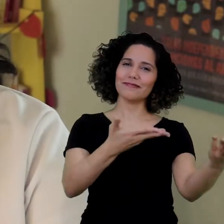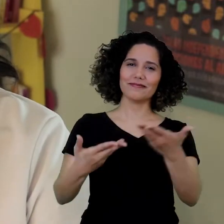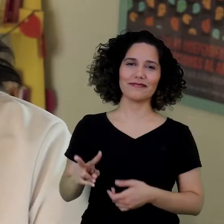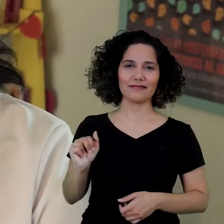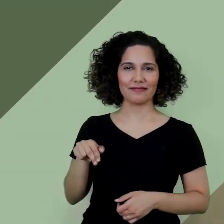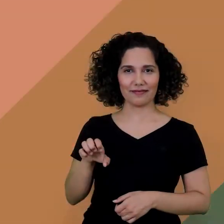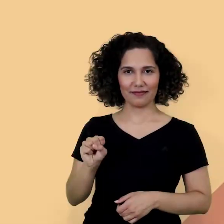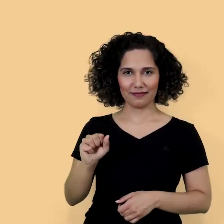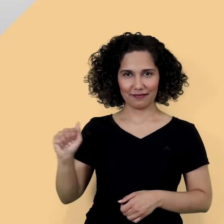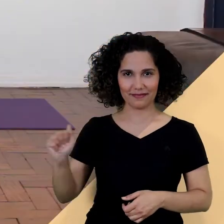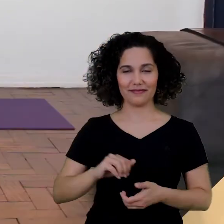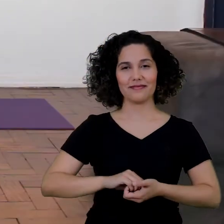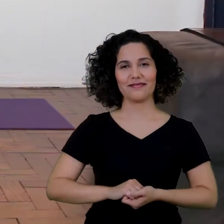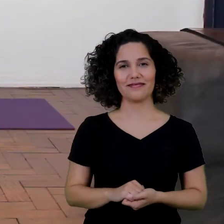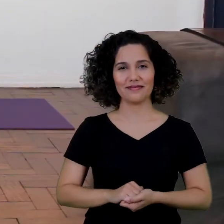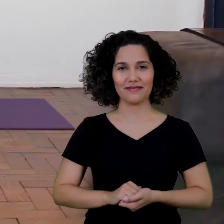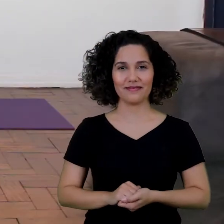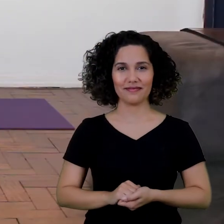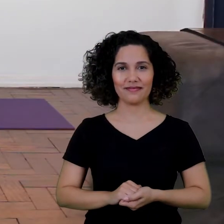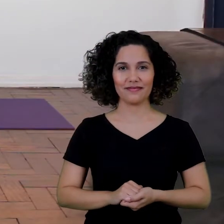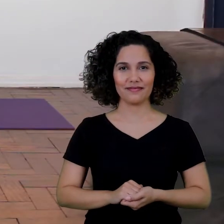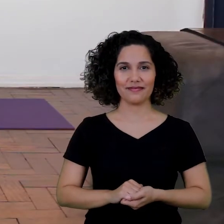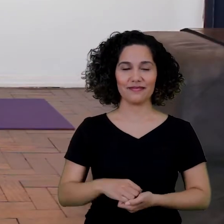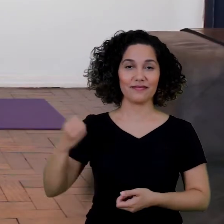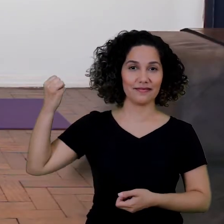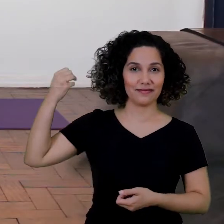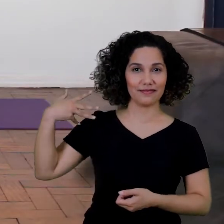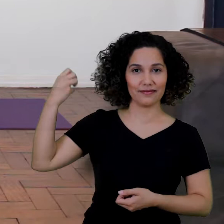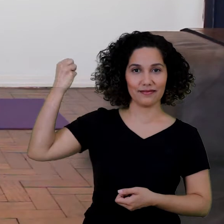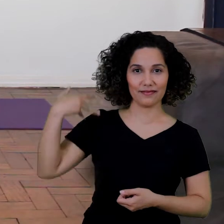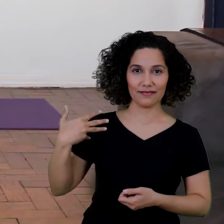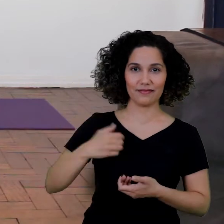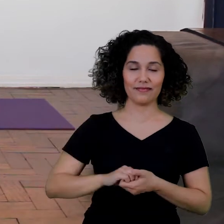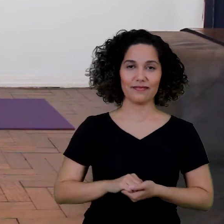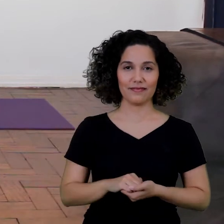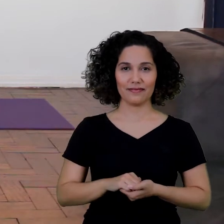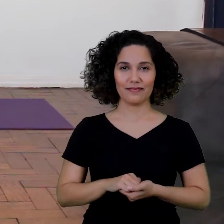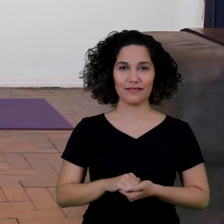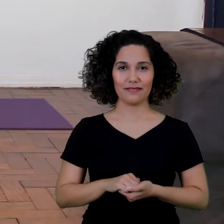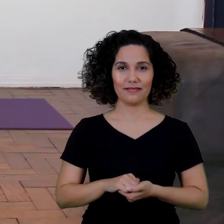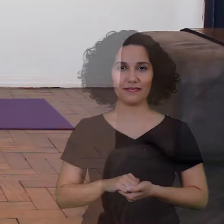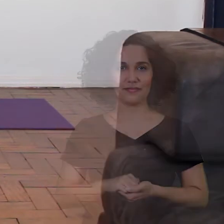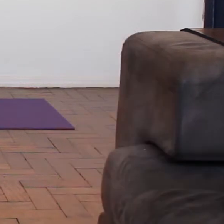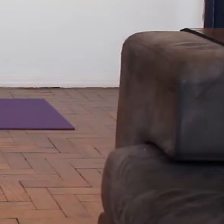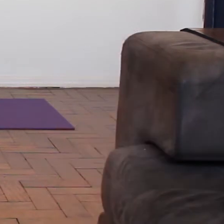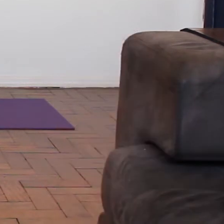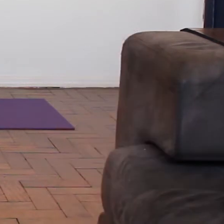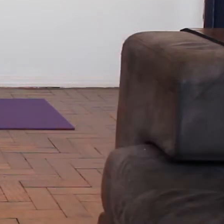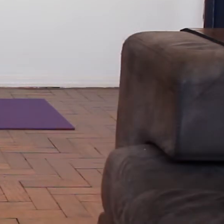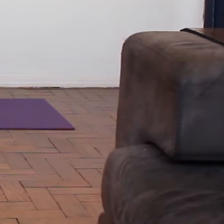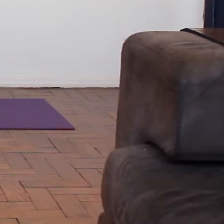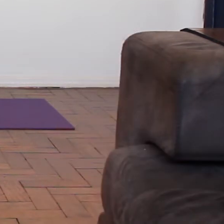Vanessa. De frente, Vanessa sentada sobre um tapete de yoga. Está com as mãos sobre os joelhos dobrados e os pés próximos do